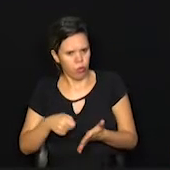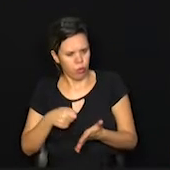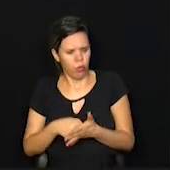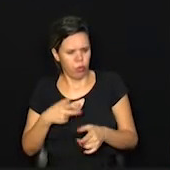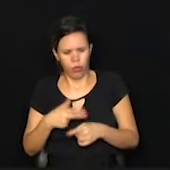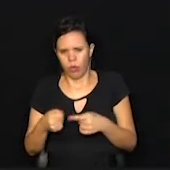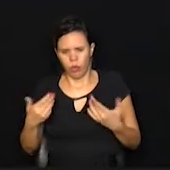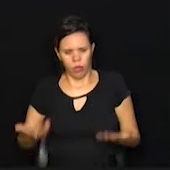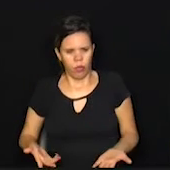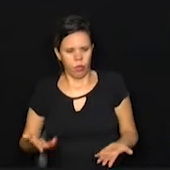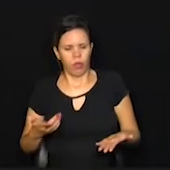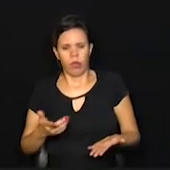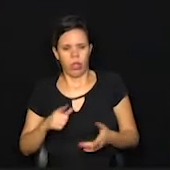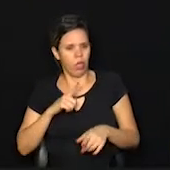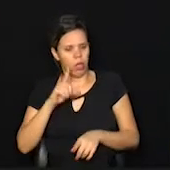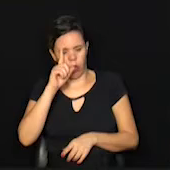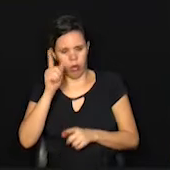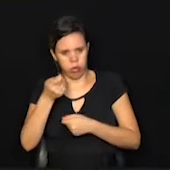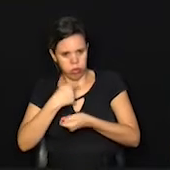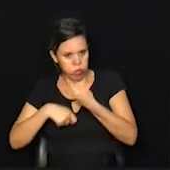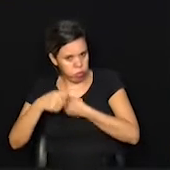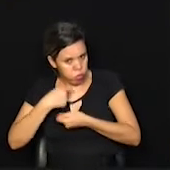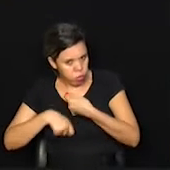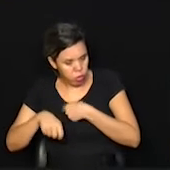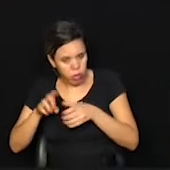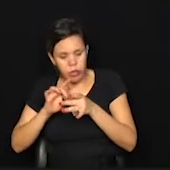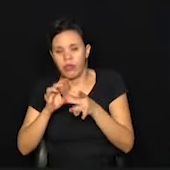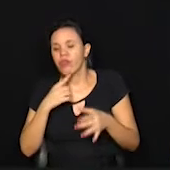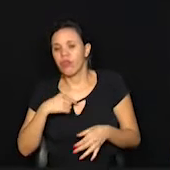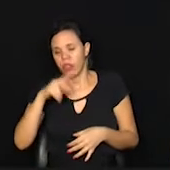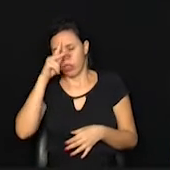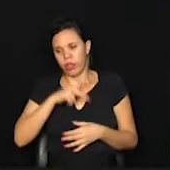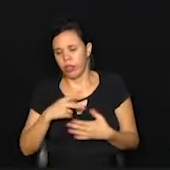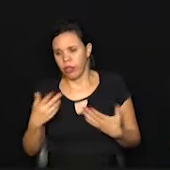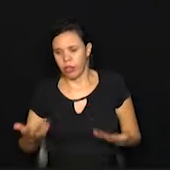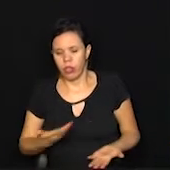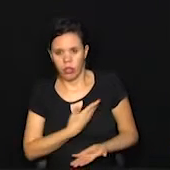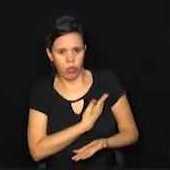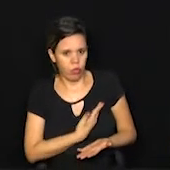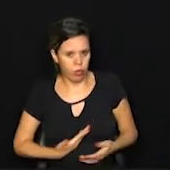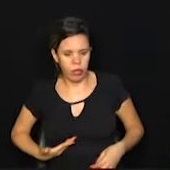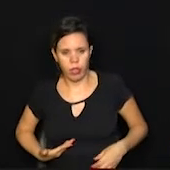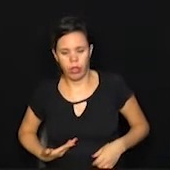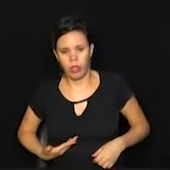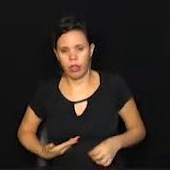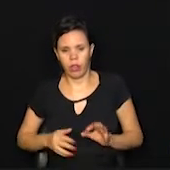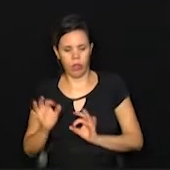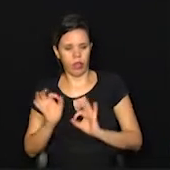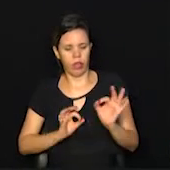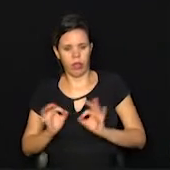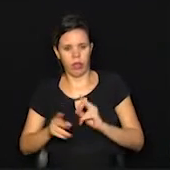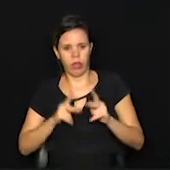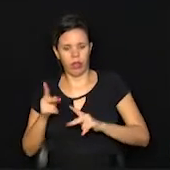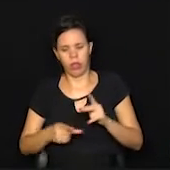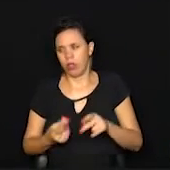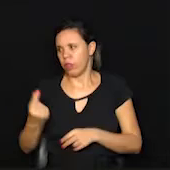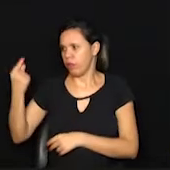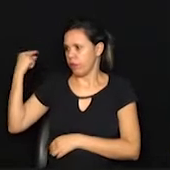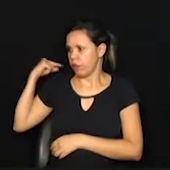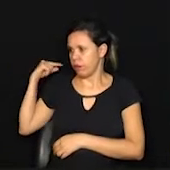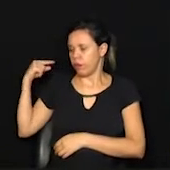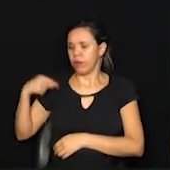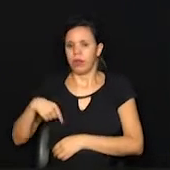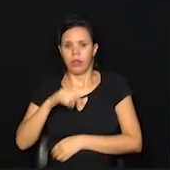mas para isso já bater comando Java até disposição do governo e das organizações populares da época